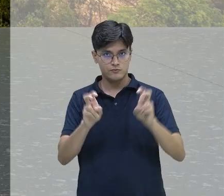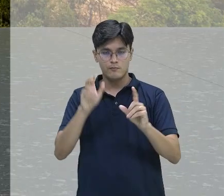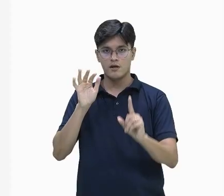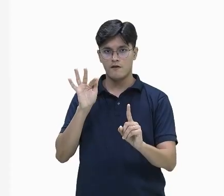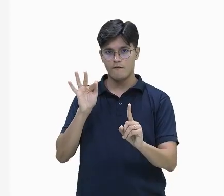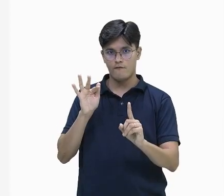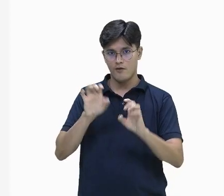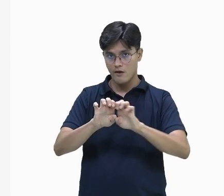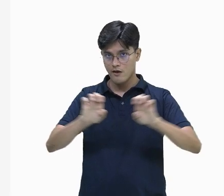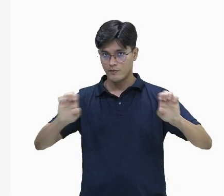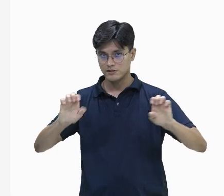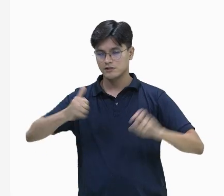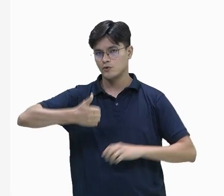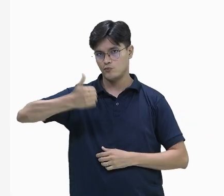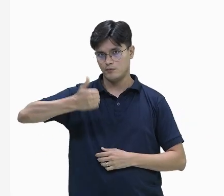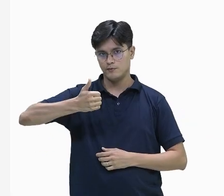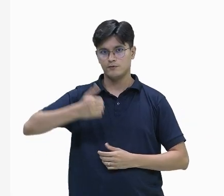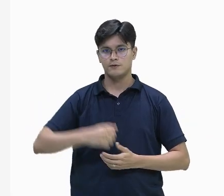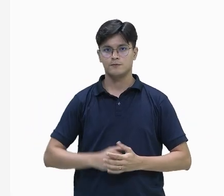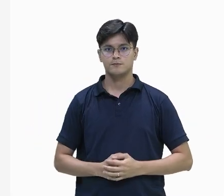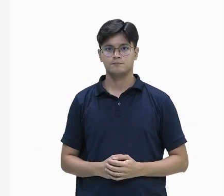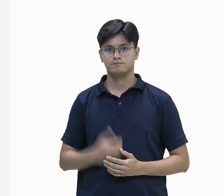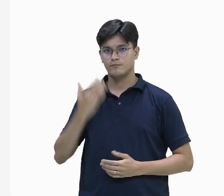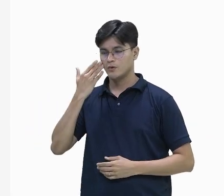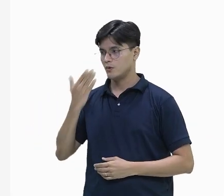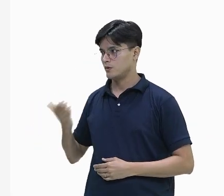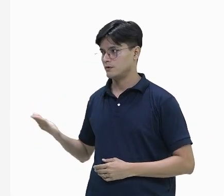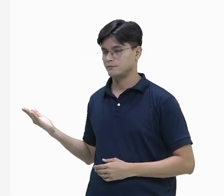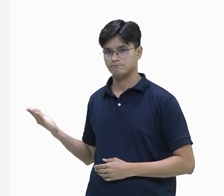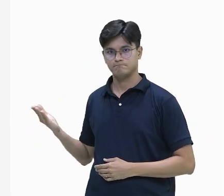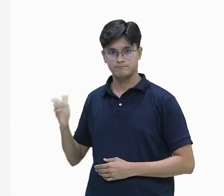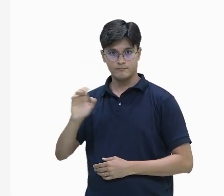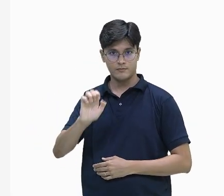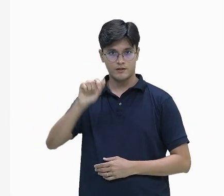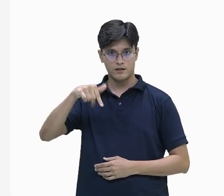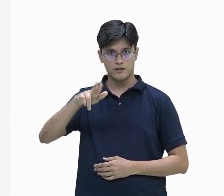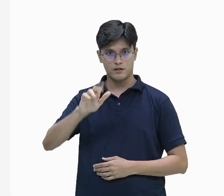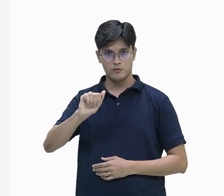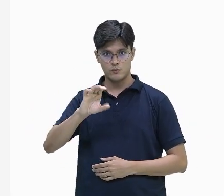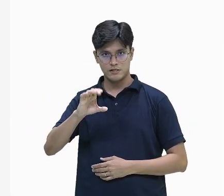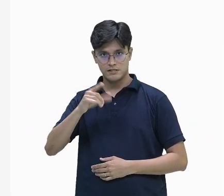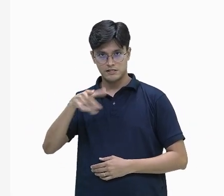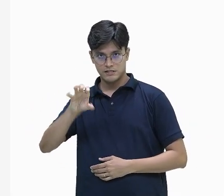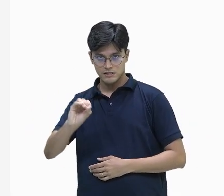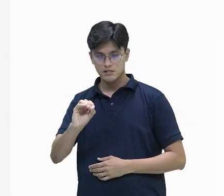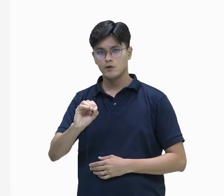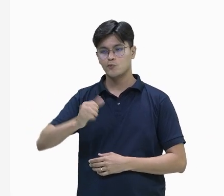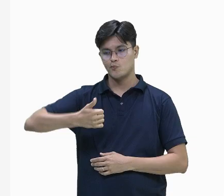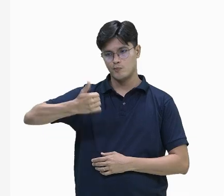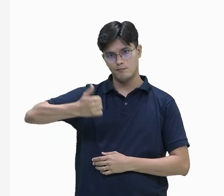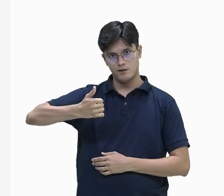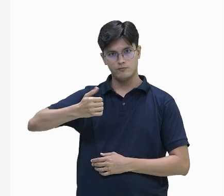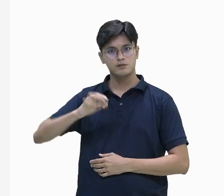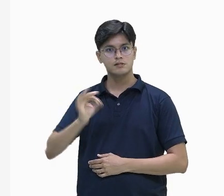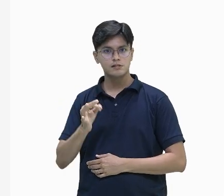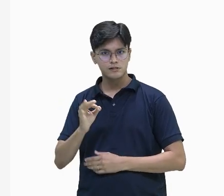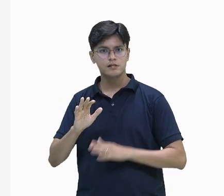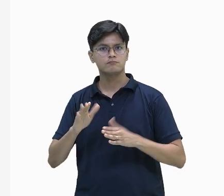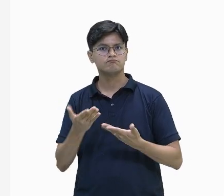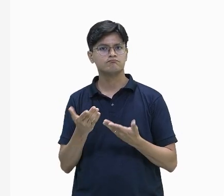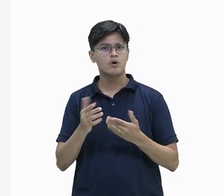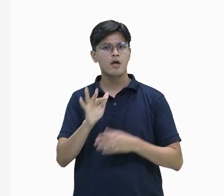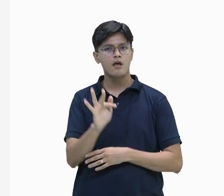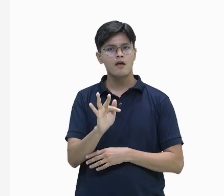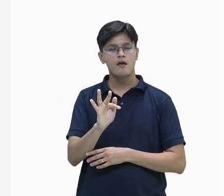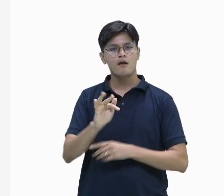né, a equação do primeiro grau. Olha só. F de x igual a x mais b, ou y igual a